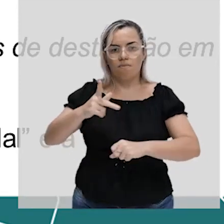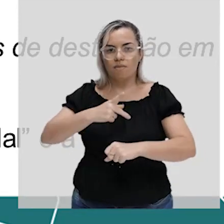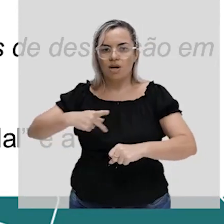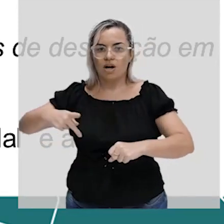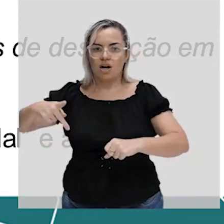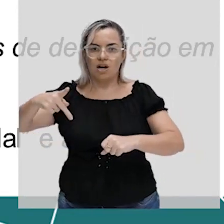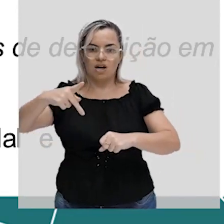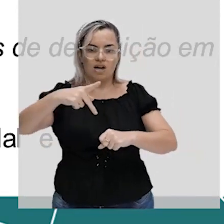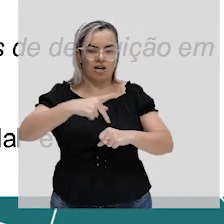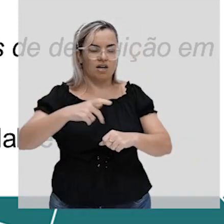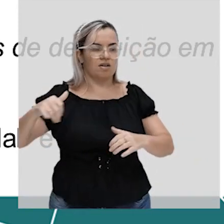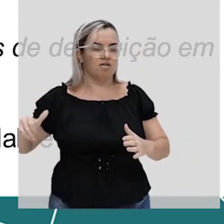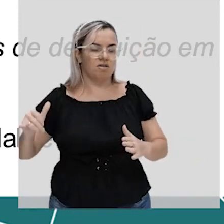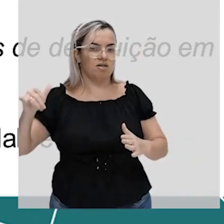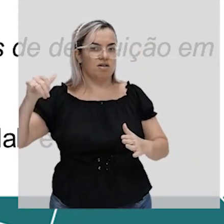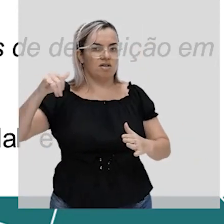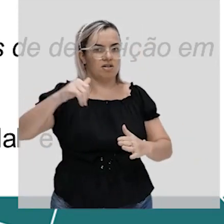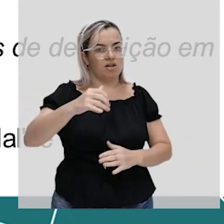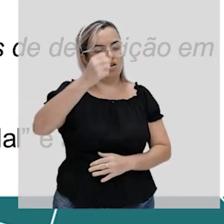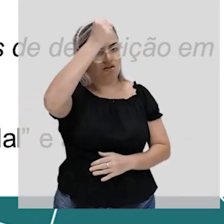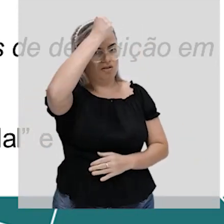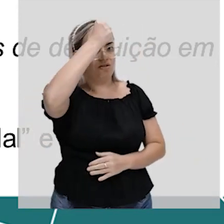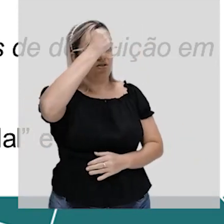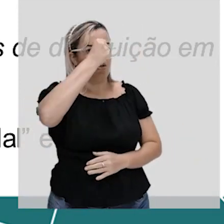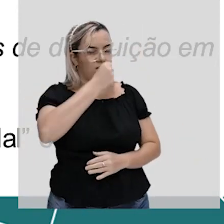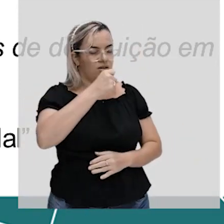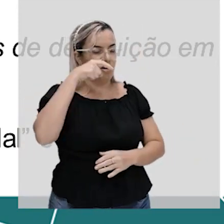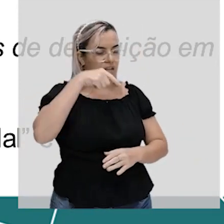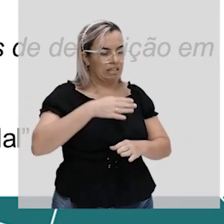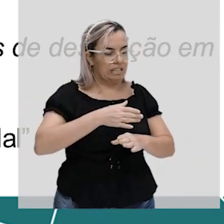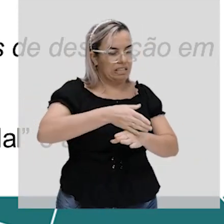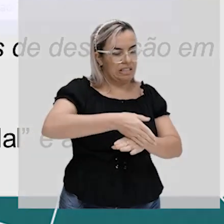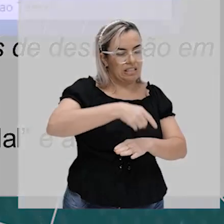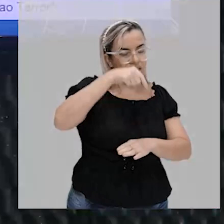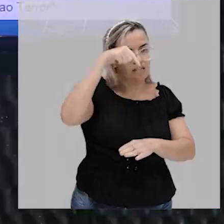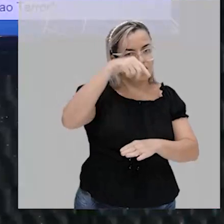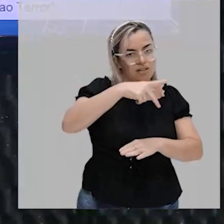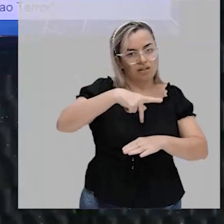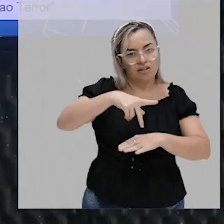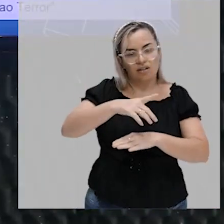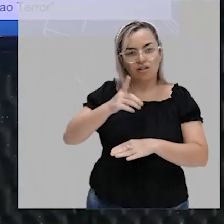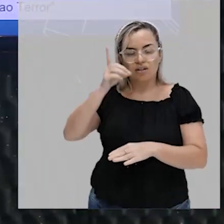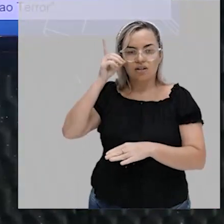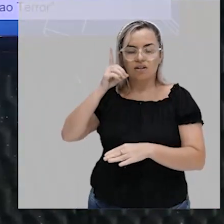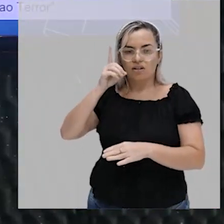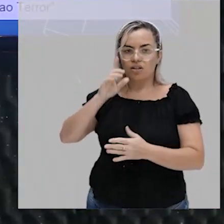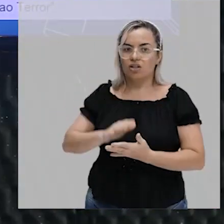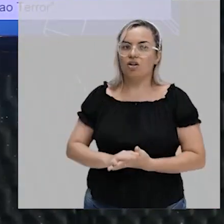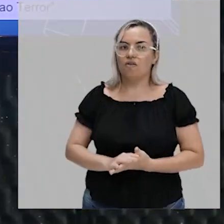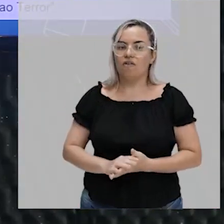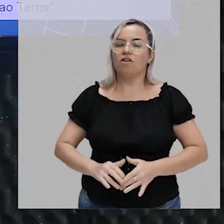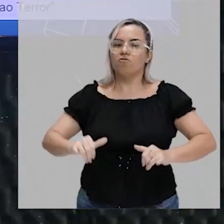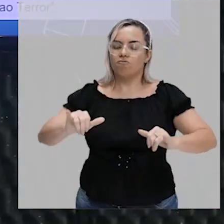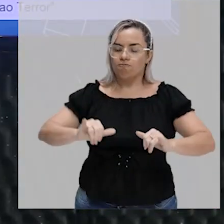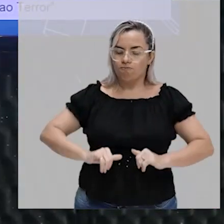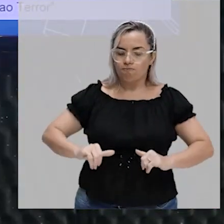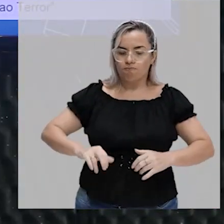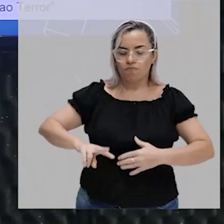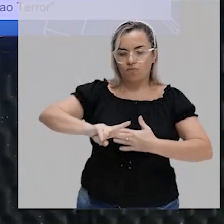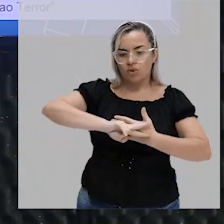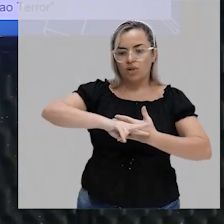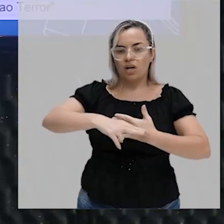mas principalmente ameaçar os Estados Unidos, vai sofrer consequências. Surge a doutrina Bush, galera. Então, a